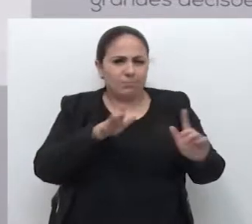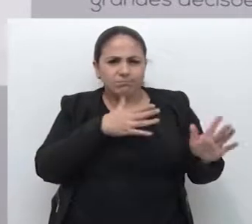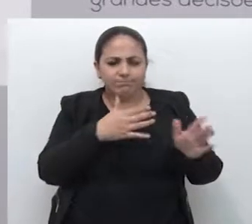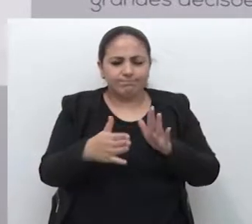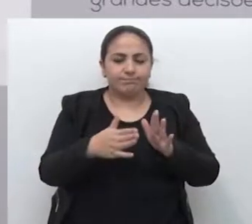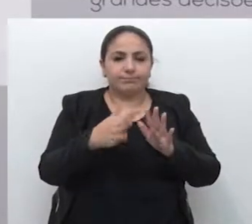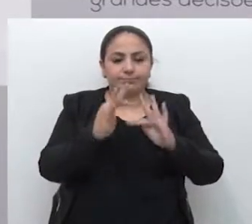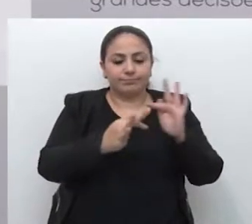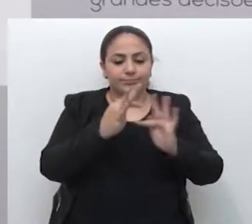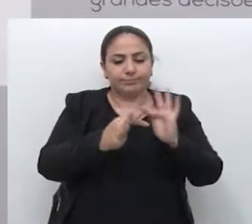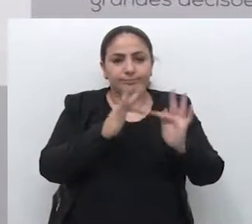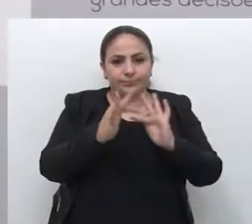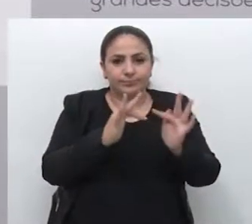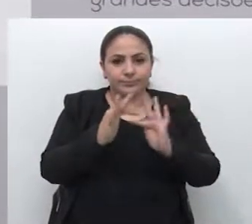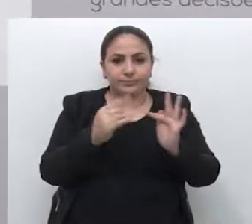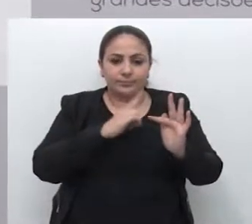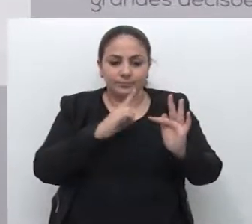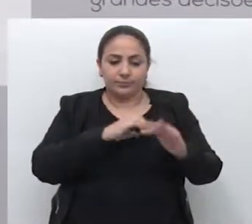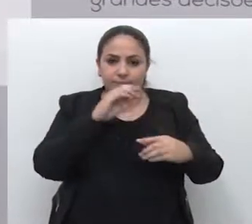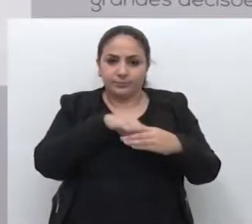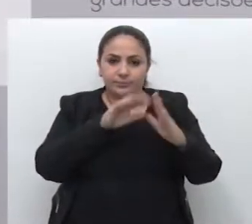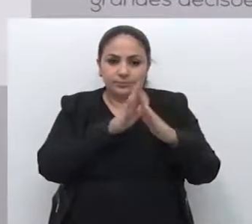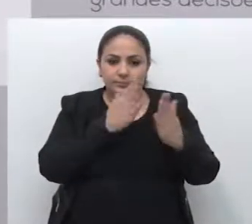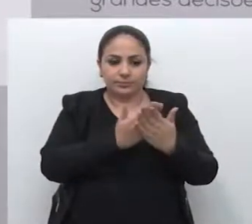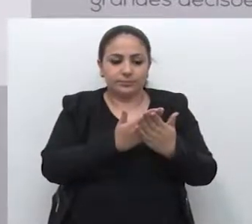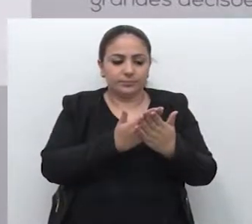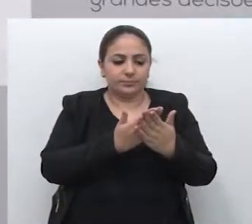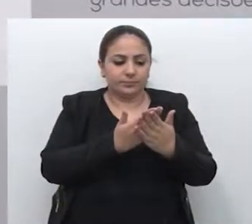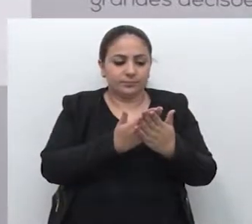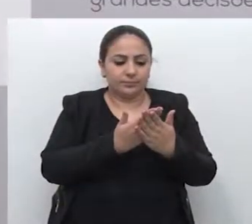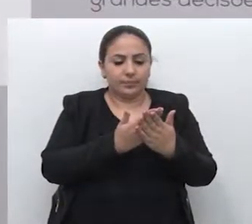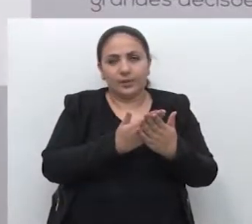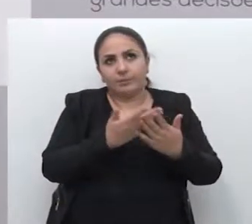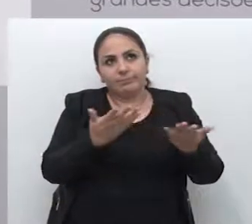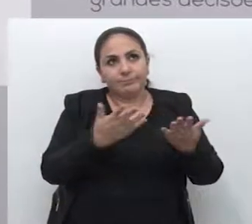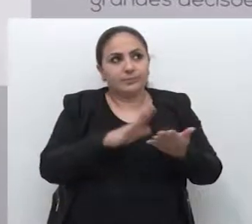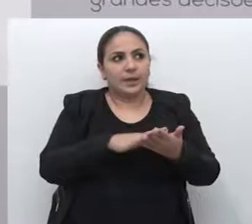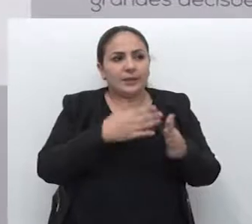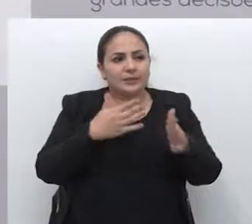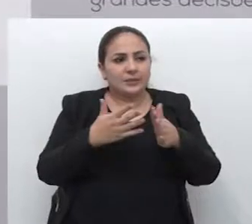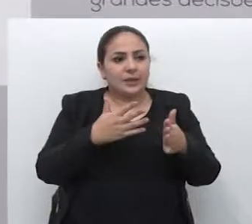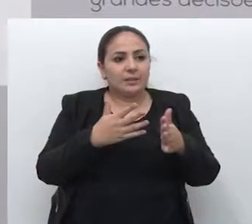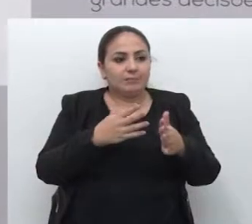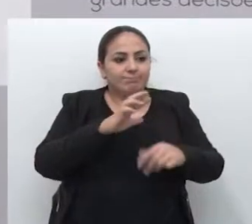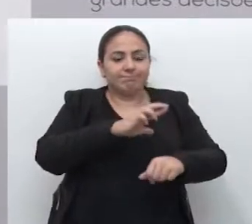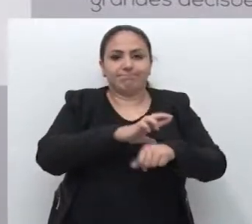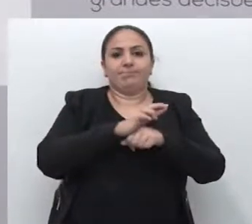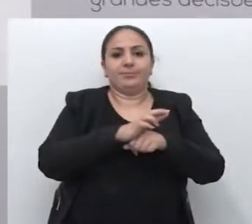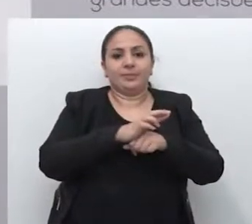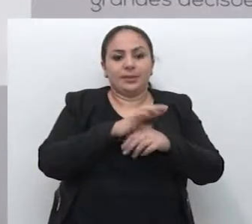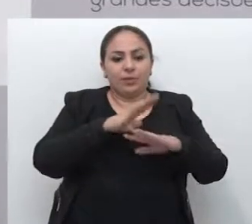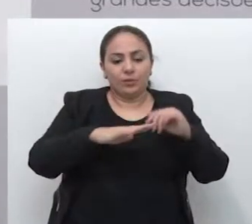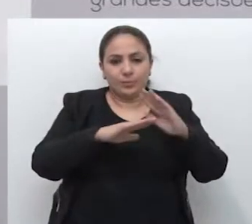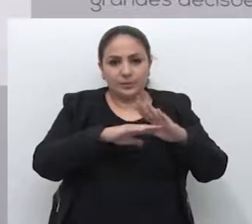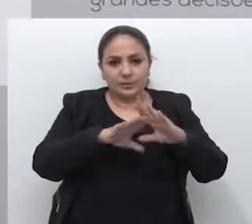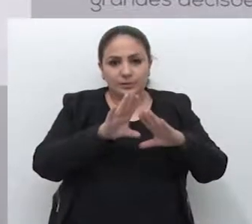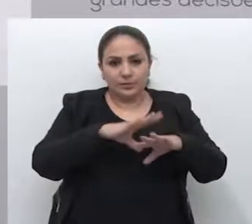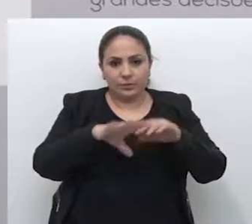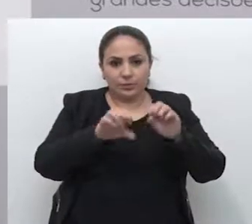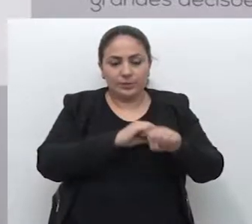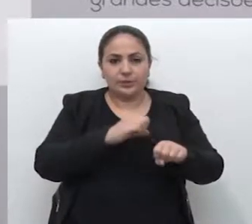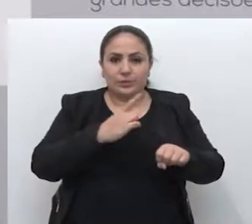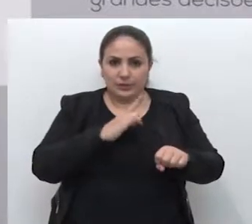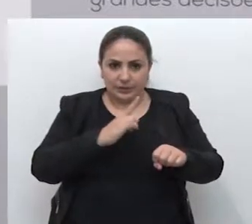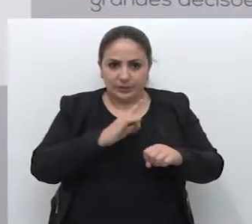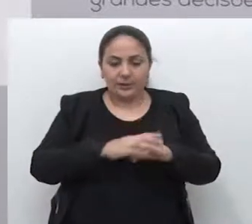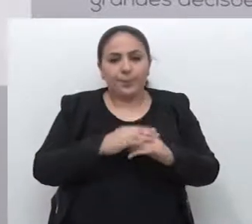vezes, conforme algumas funções que tem dentro das escolas, fica muito aquém daquela formação que ele tem, que é,